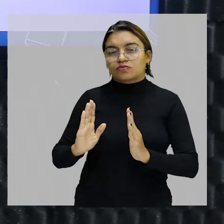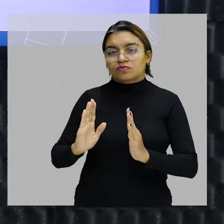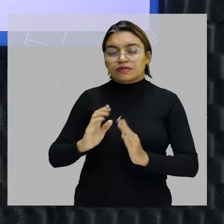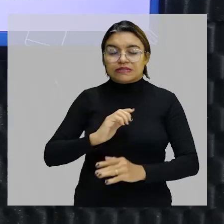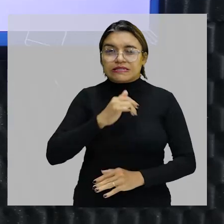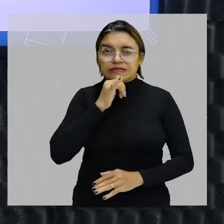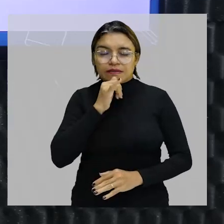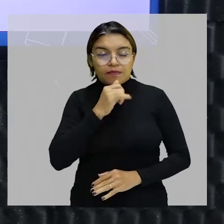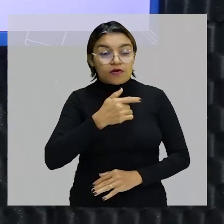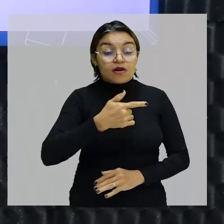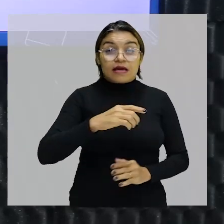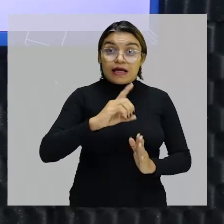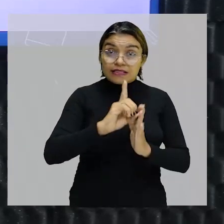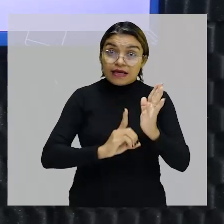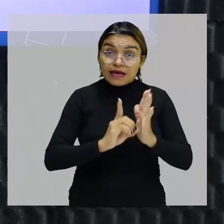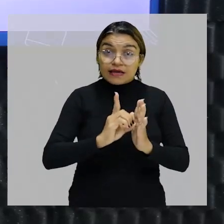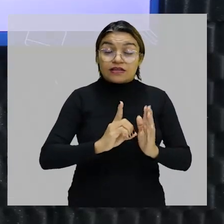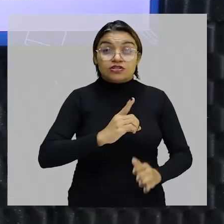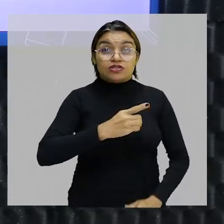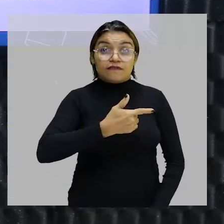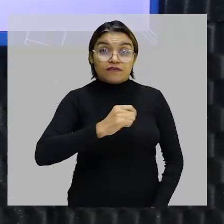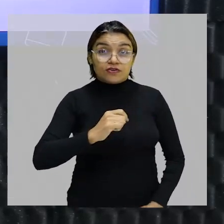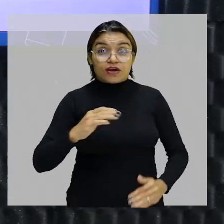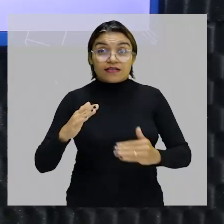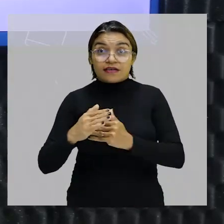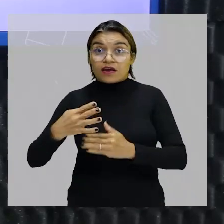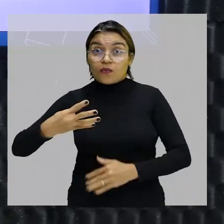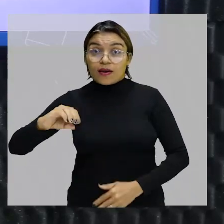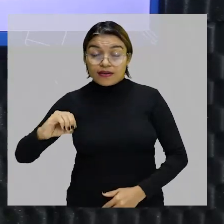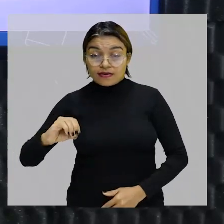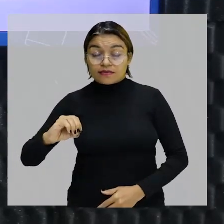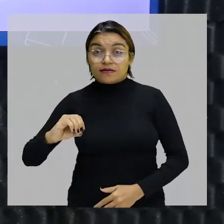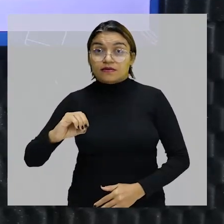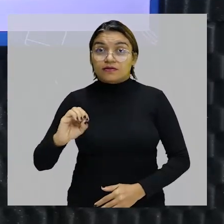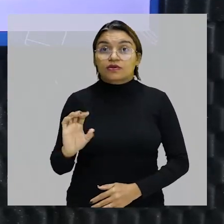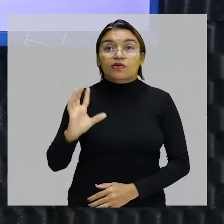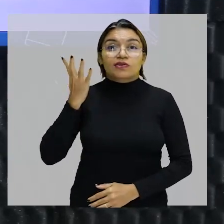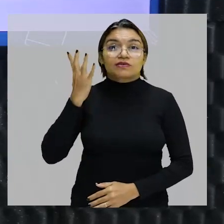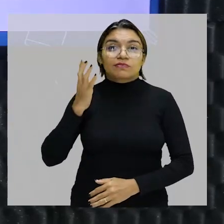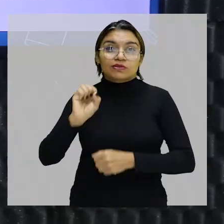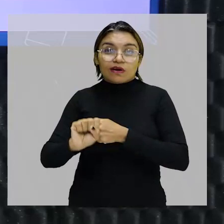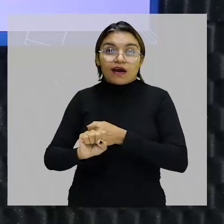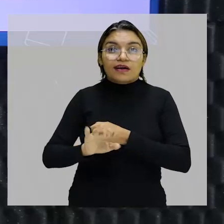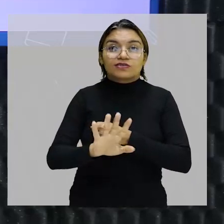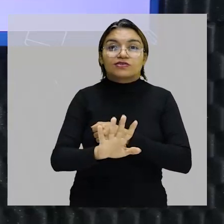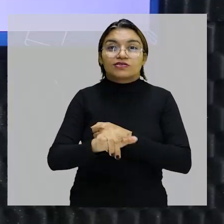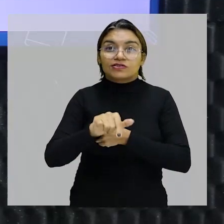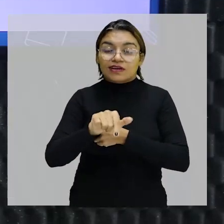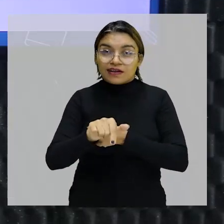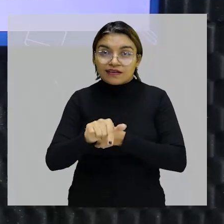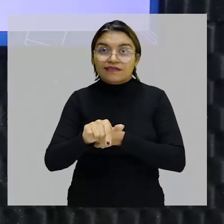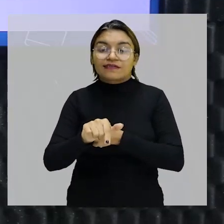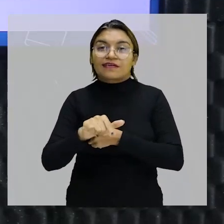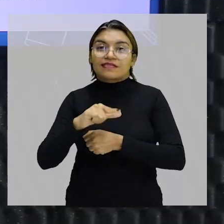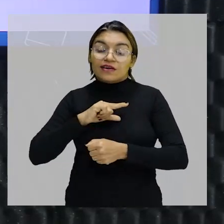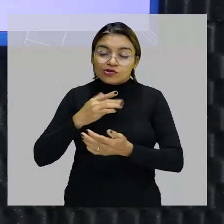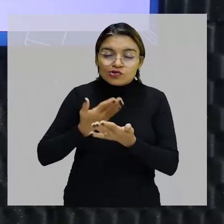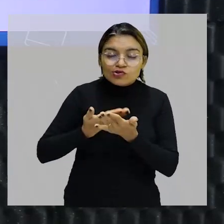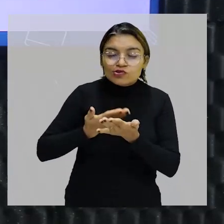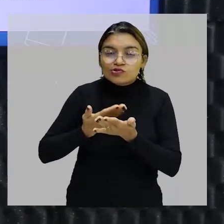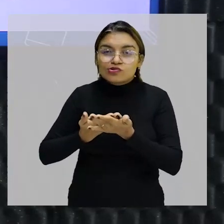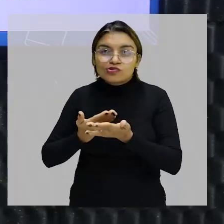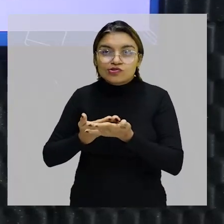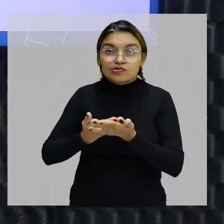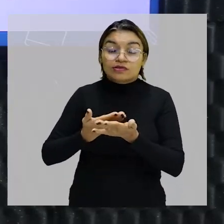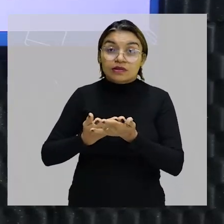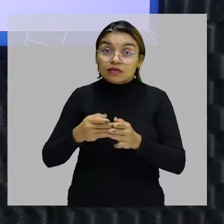até a década de 50, os fenômenos radioativos estavam sendo amplamente estudados e